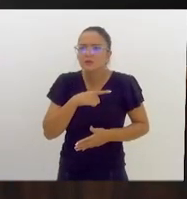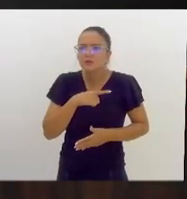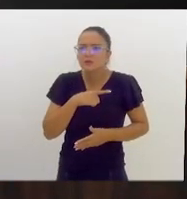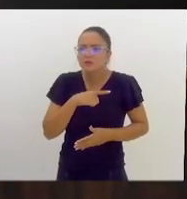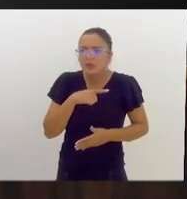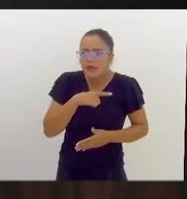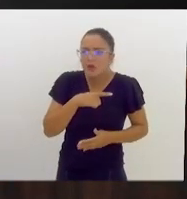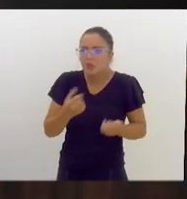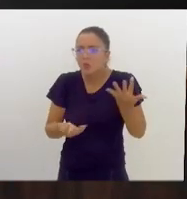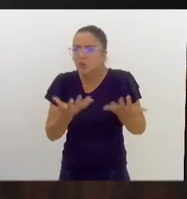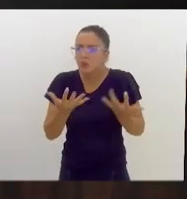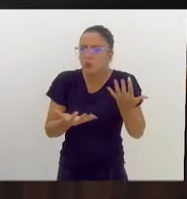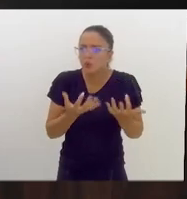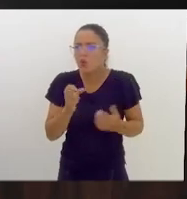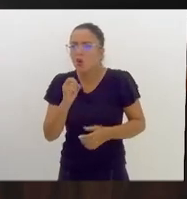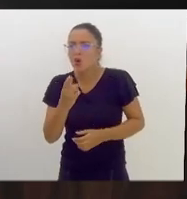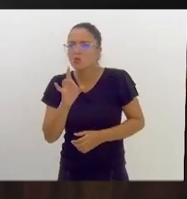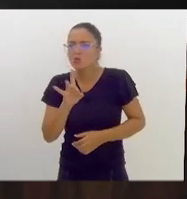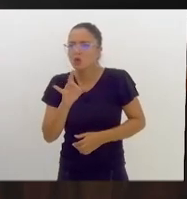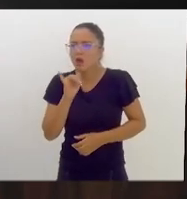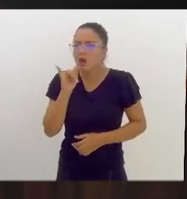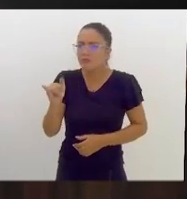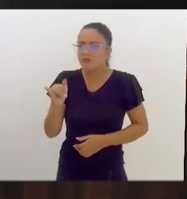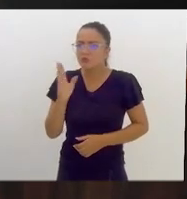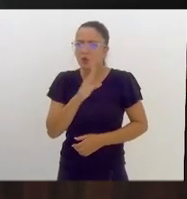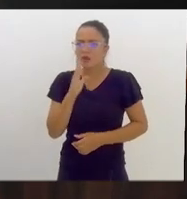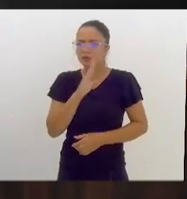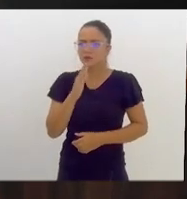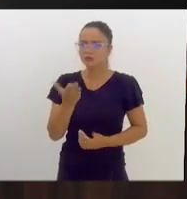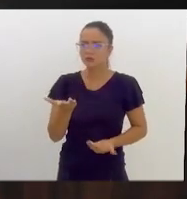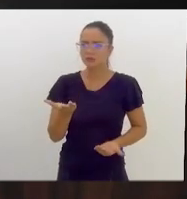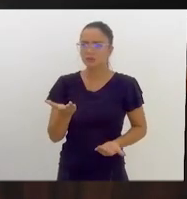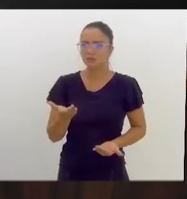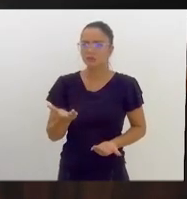tem incêndio ou só um alerta de emergência.